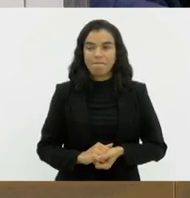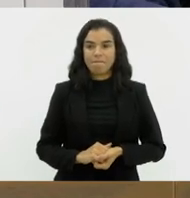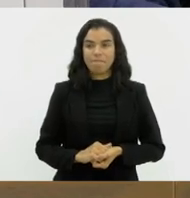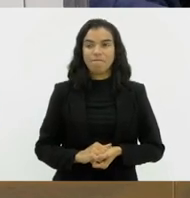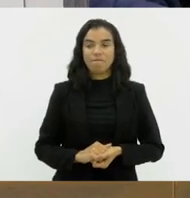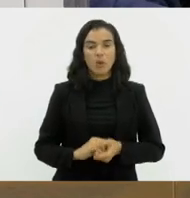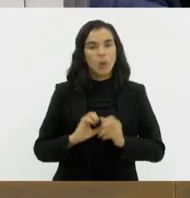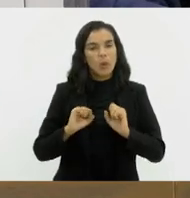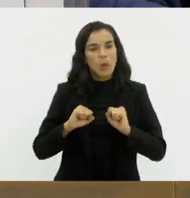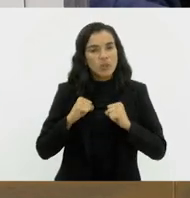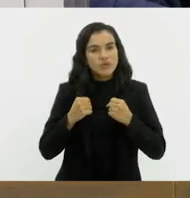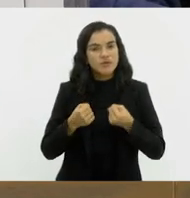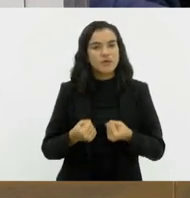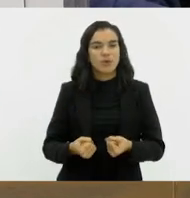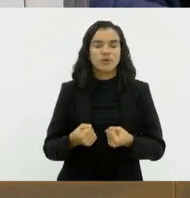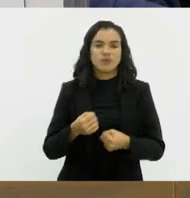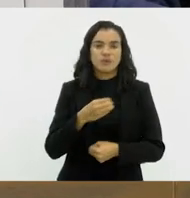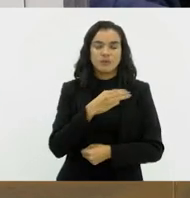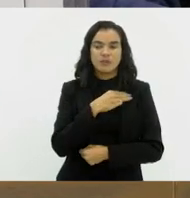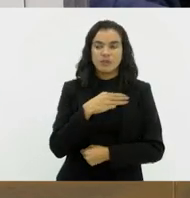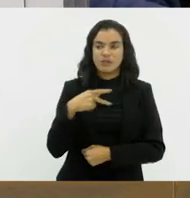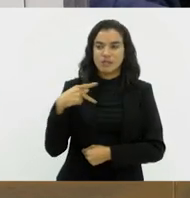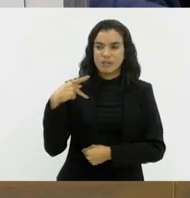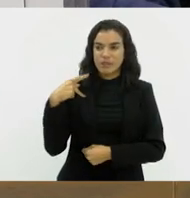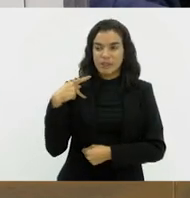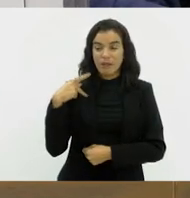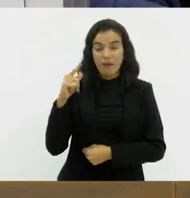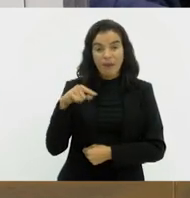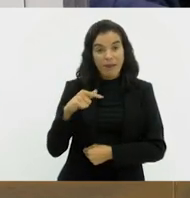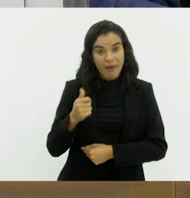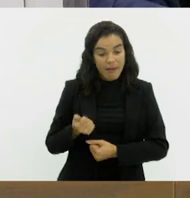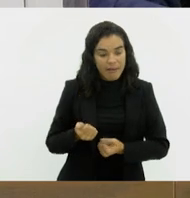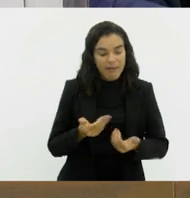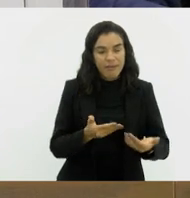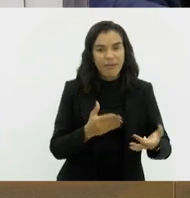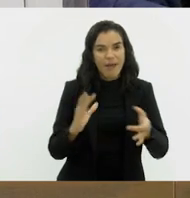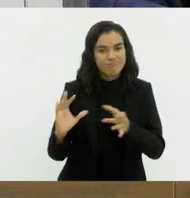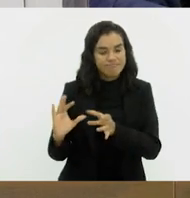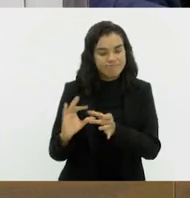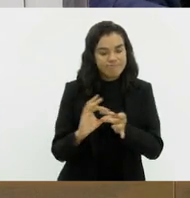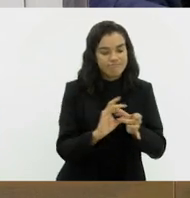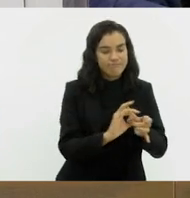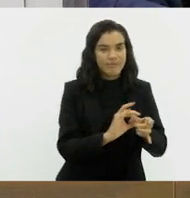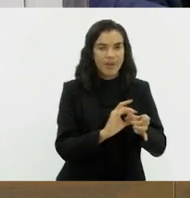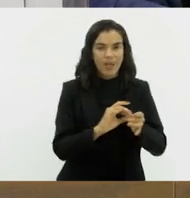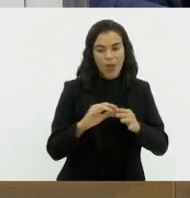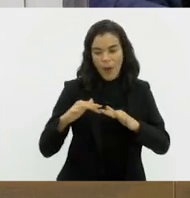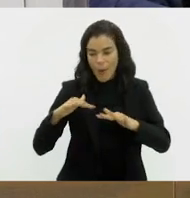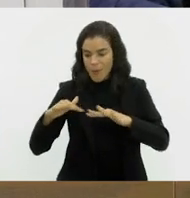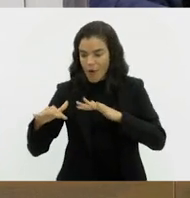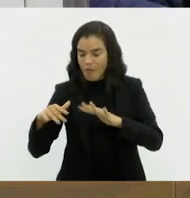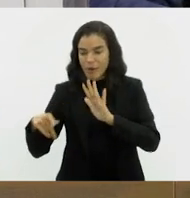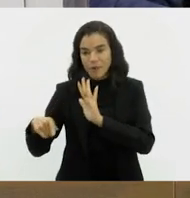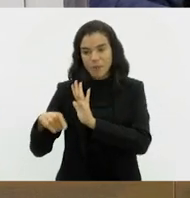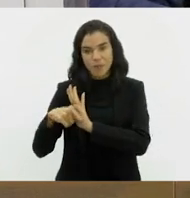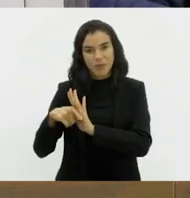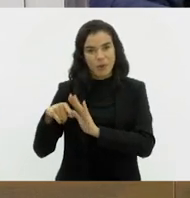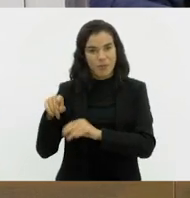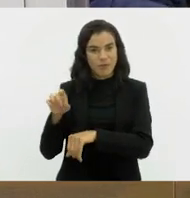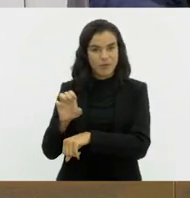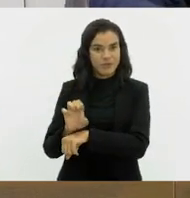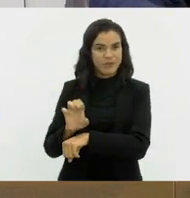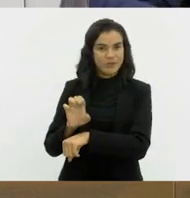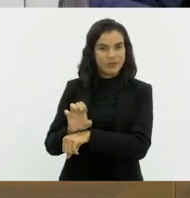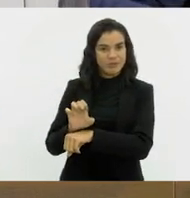O esforço do Ministério Público é de dar coerência ao movimento feito pelo Estado, muito relevante,